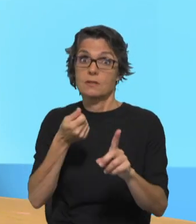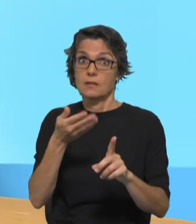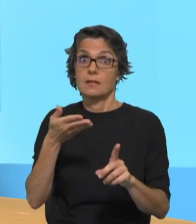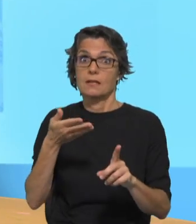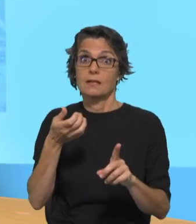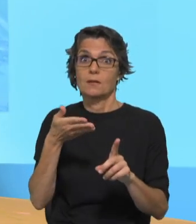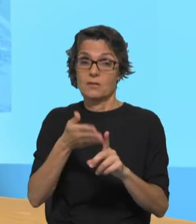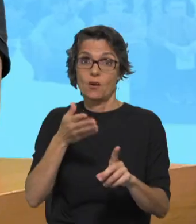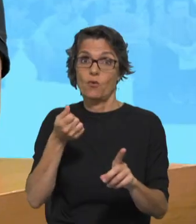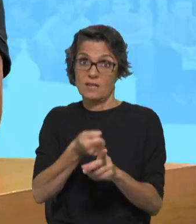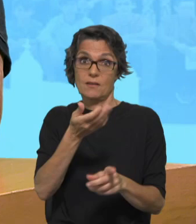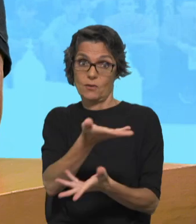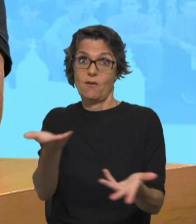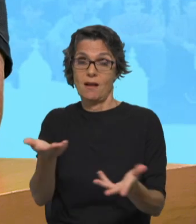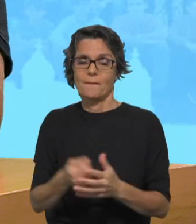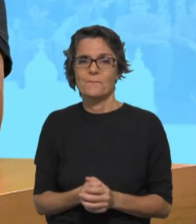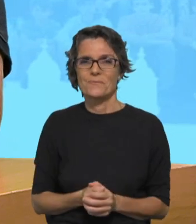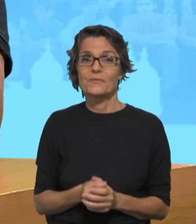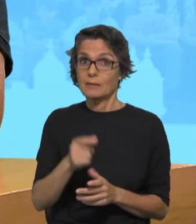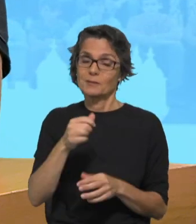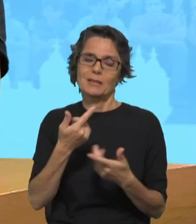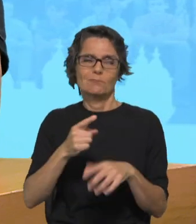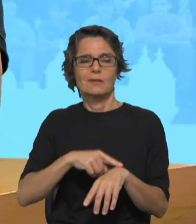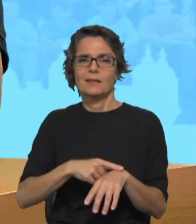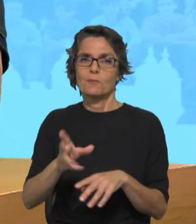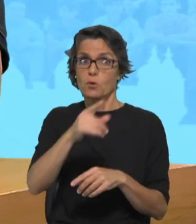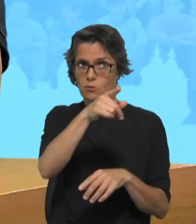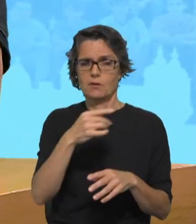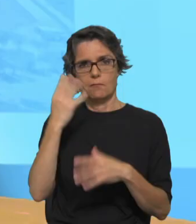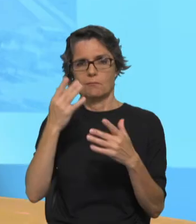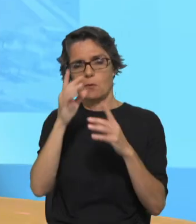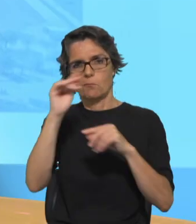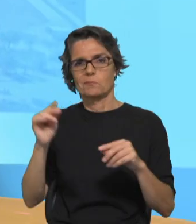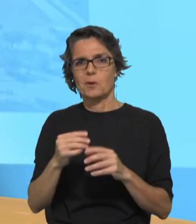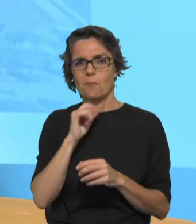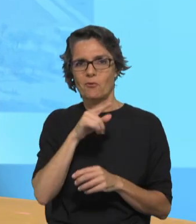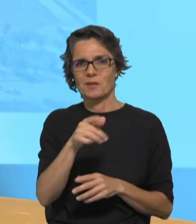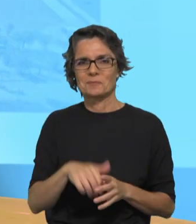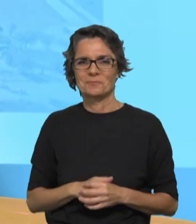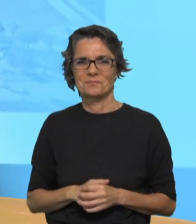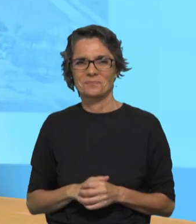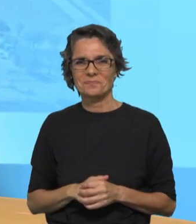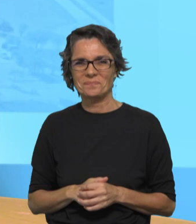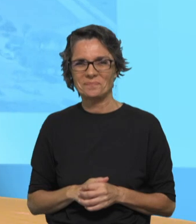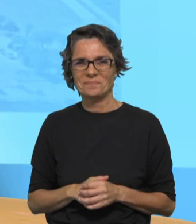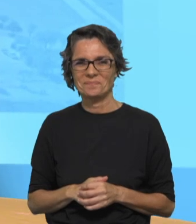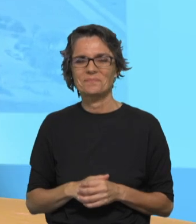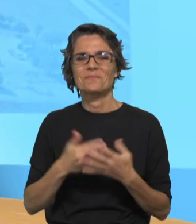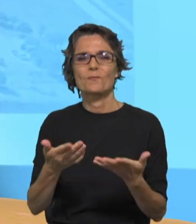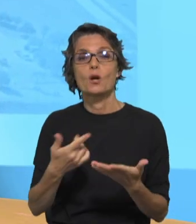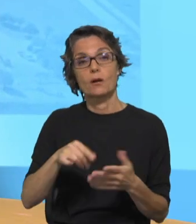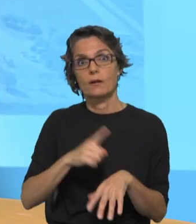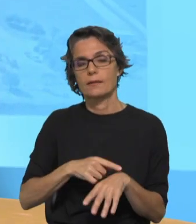para ir hoje por aí. Isso. Noutra O altura... Henrique já podia ser professor de teologia, pá. Não temos o tempo, não nos permite ir mais longe,